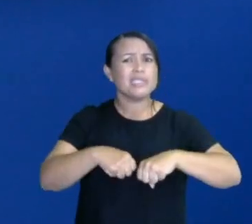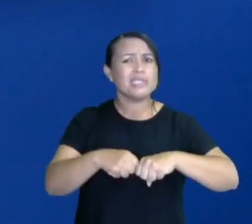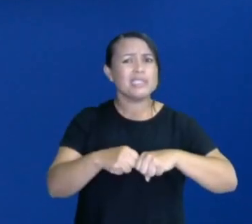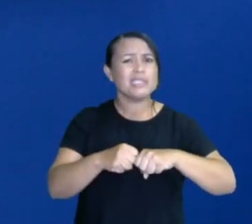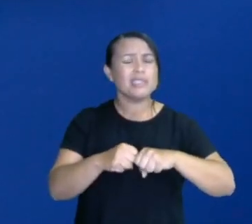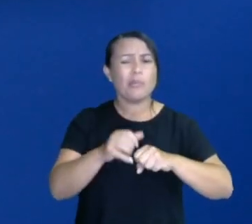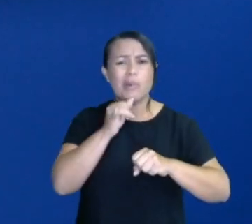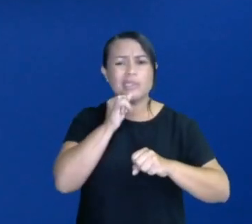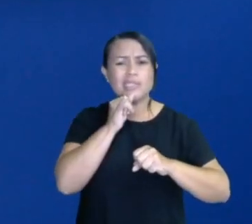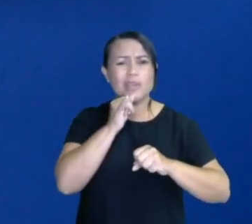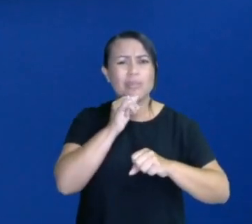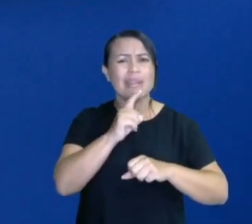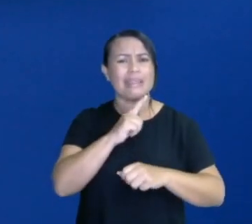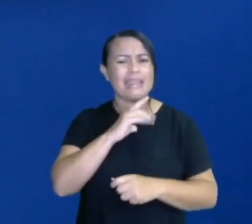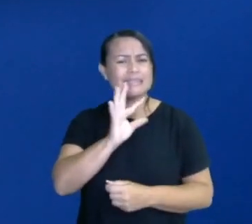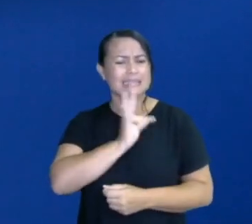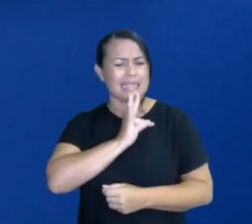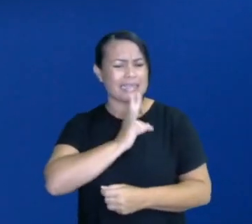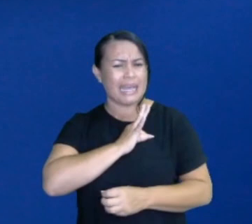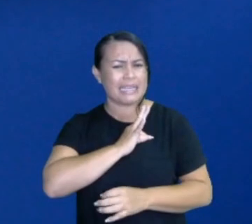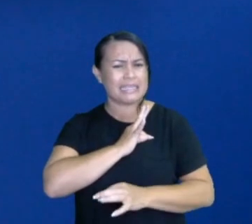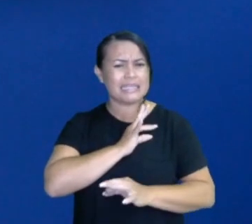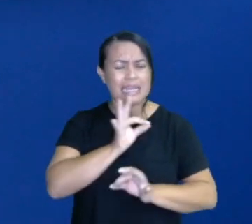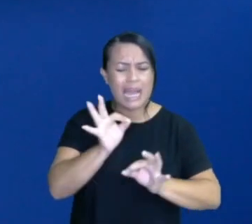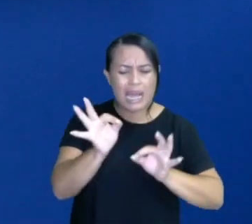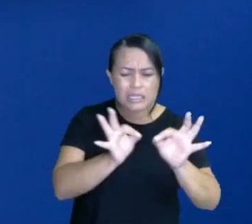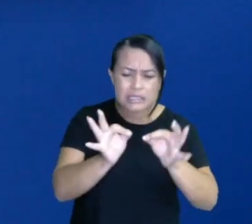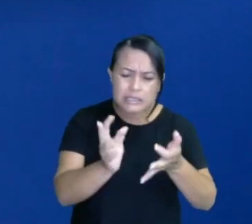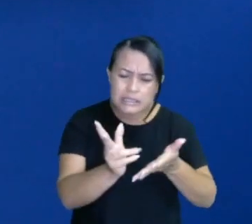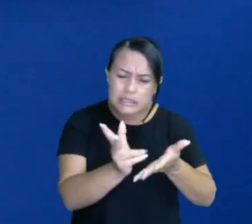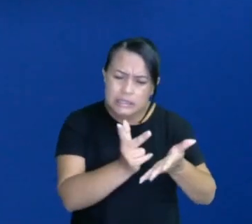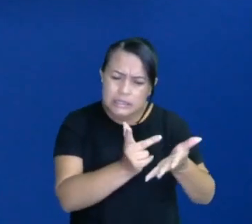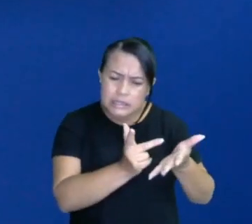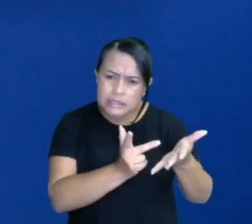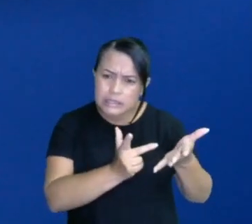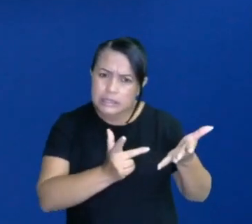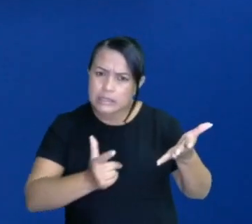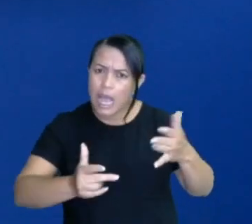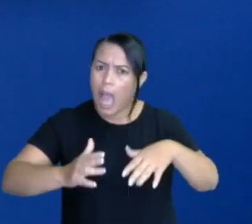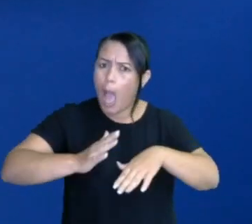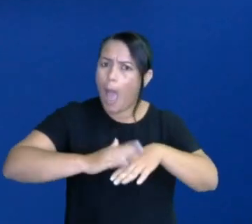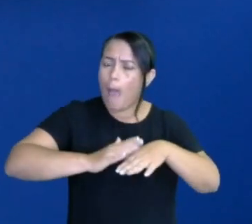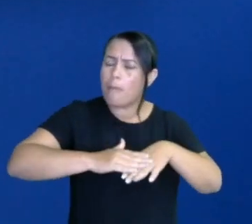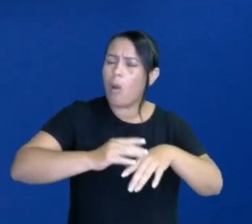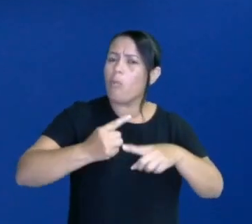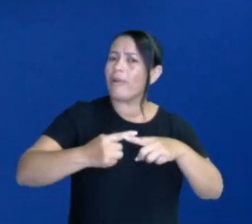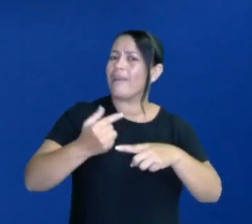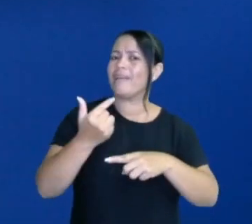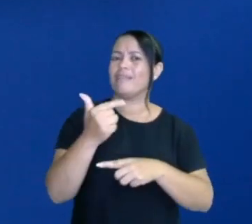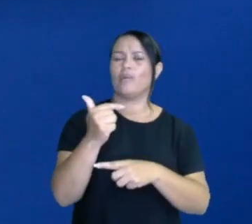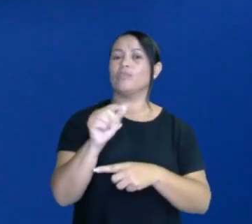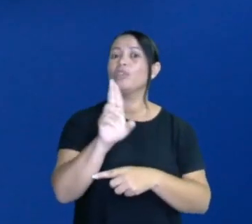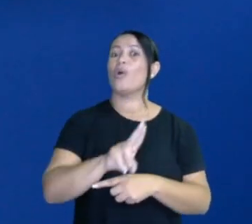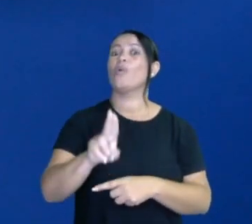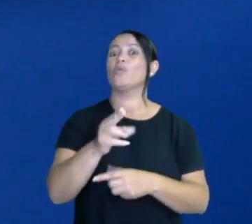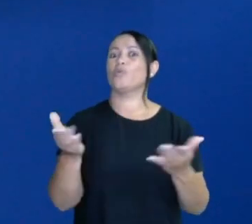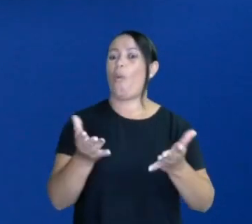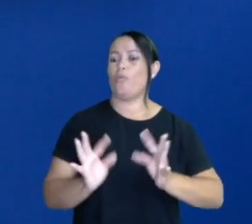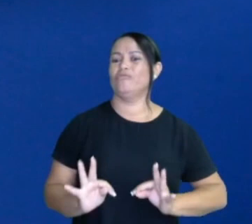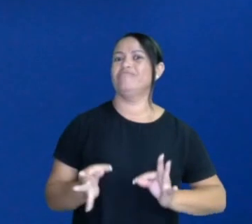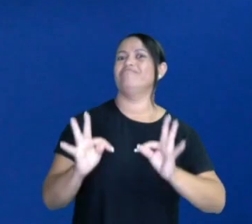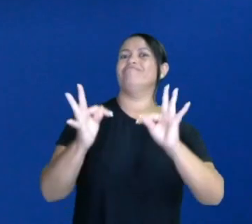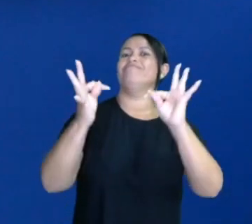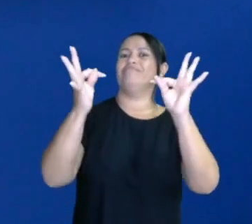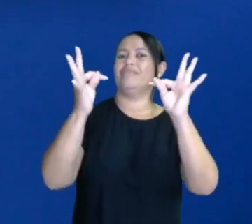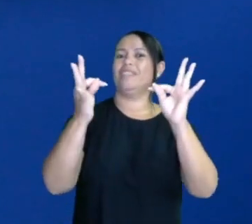técnica? Como foi que as pessoas conseguiram fazer esses mapas à mão? Porque ele não tinha o uso amplo dessa